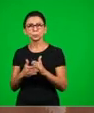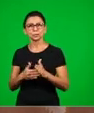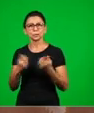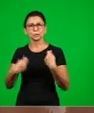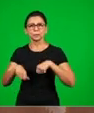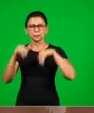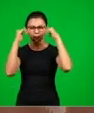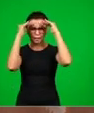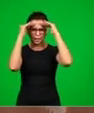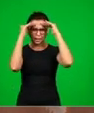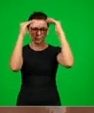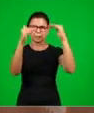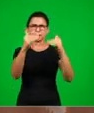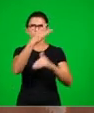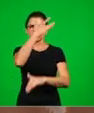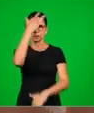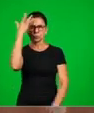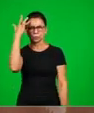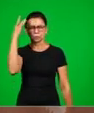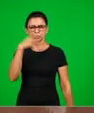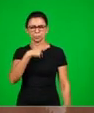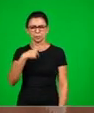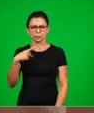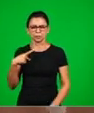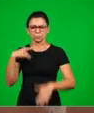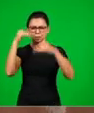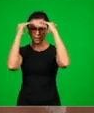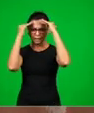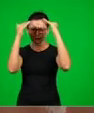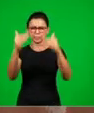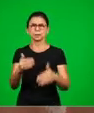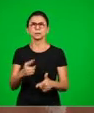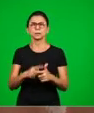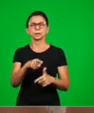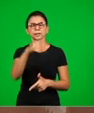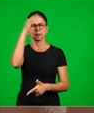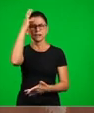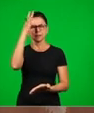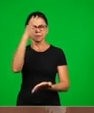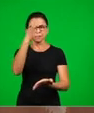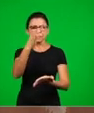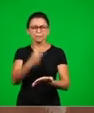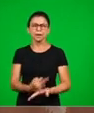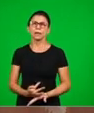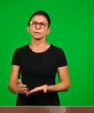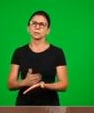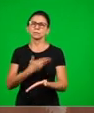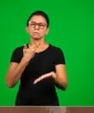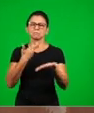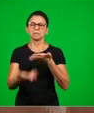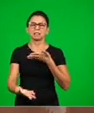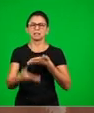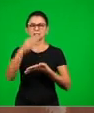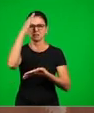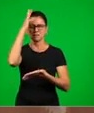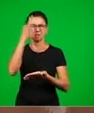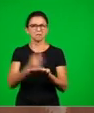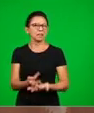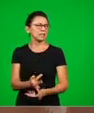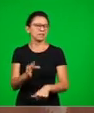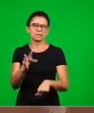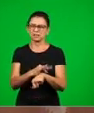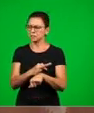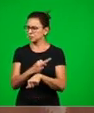respeito, porque nele se demonstra a fé. Alguns perdem essa fé, porque não aguentam.